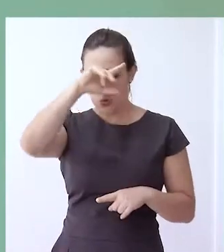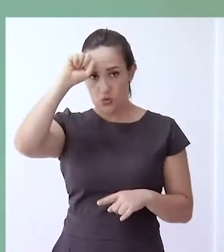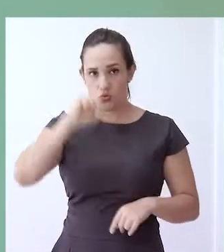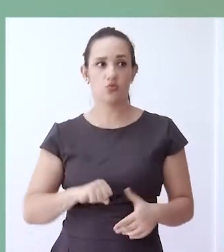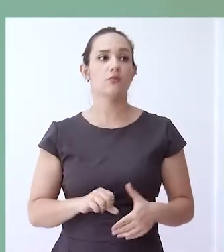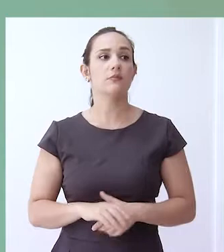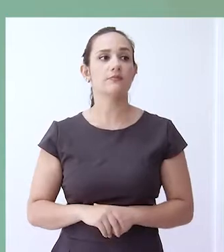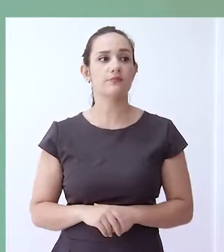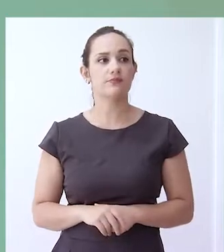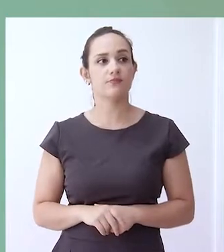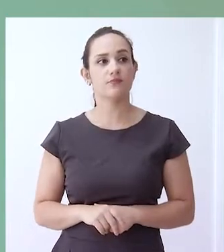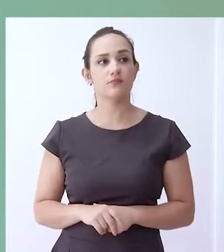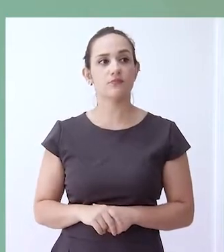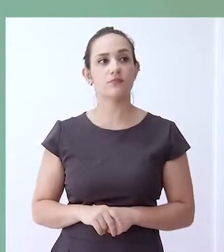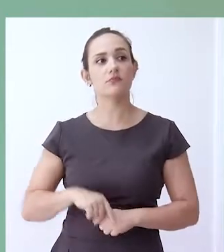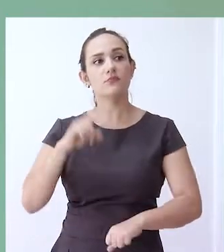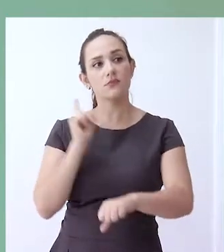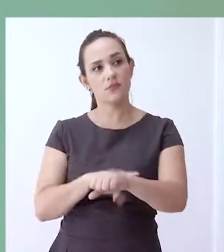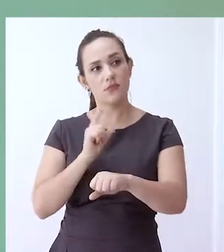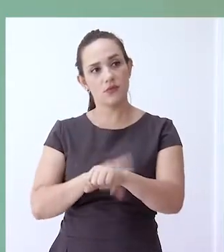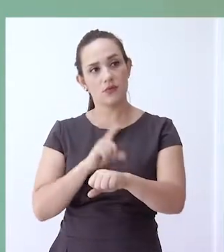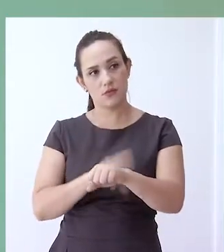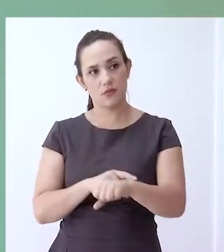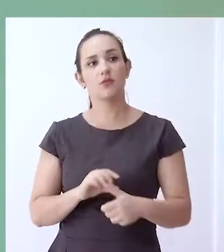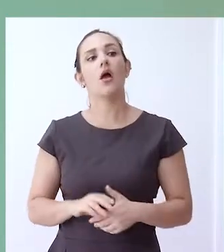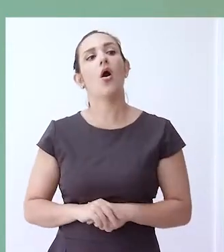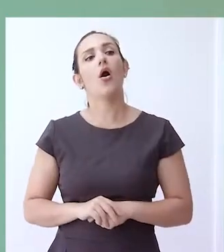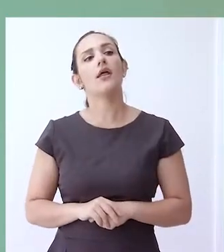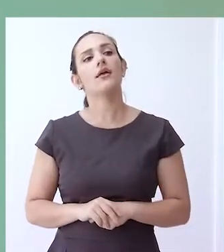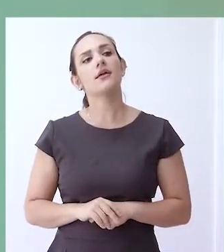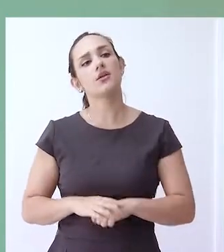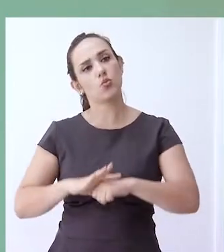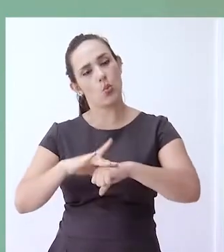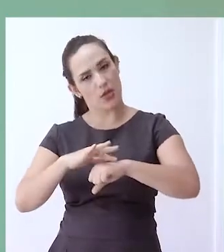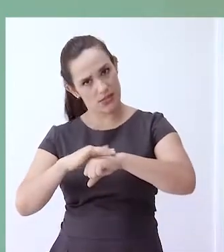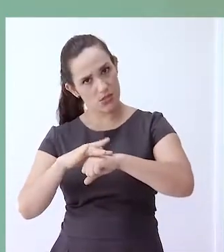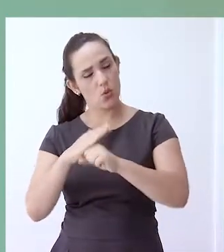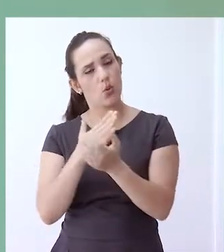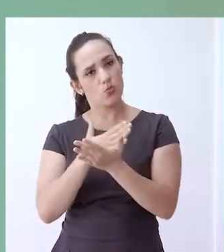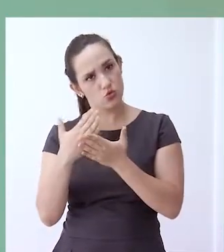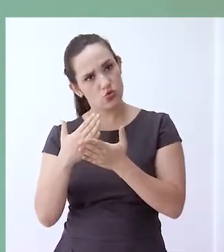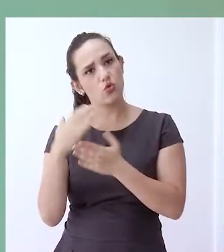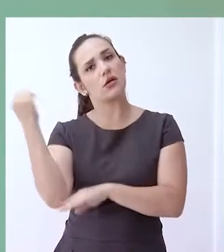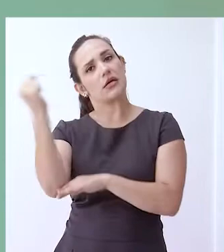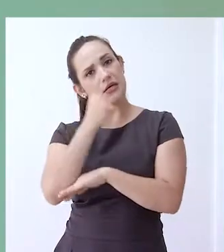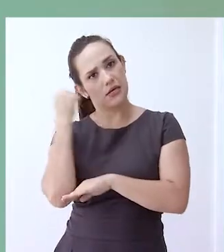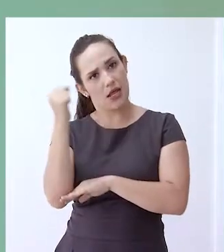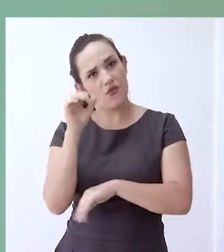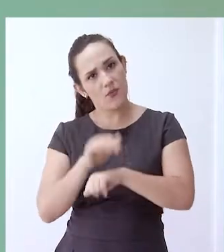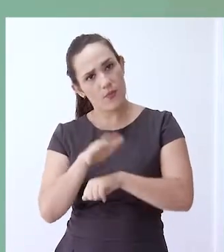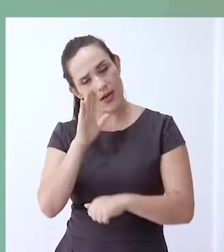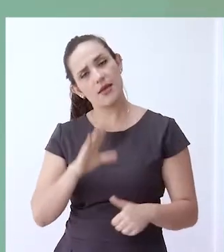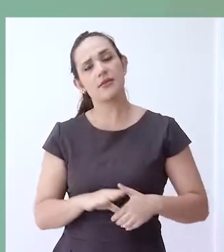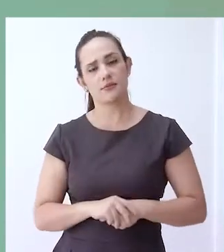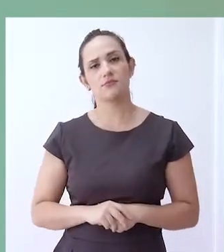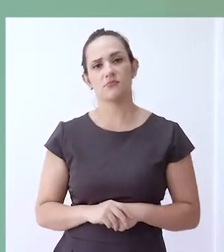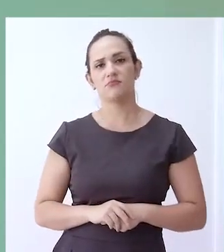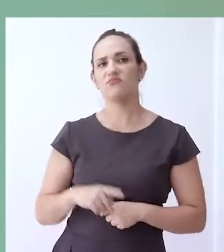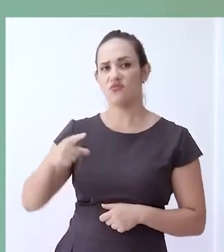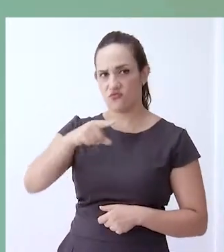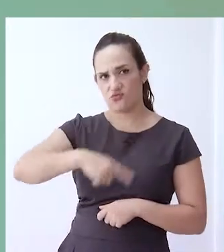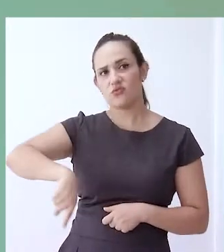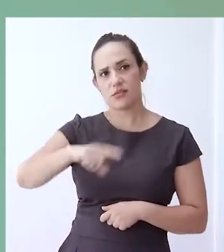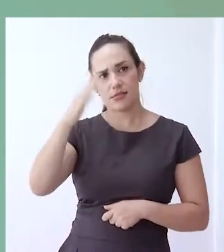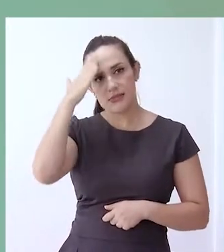Sul, quando a pandemia se instalou, né, essa situação que vem que é de